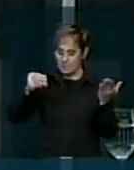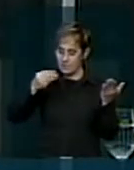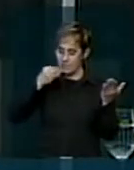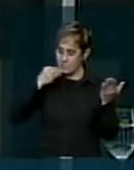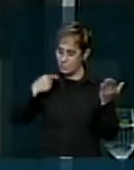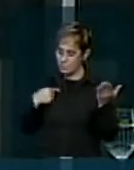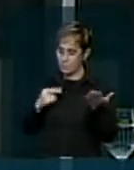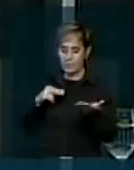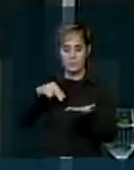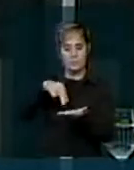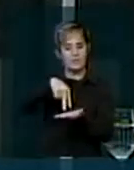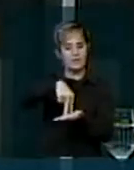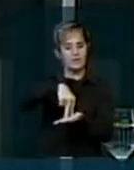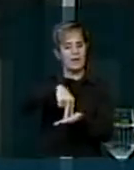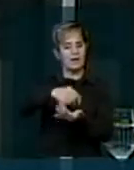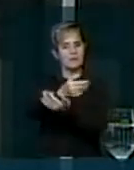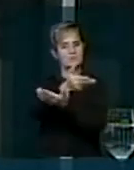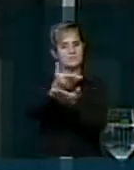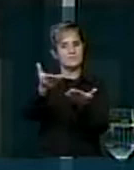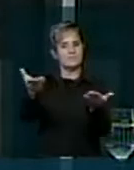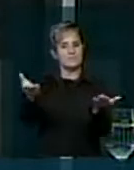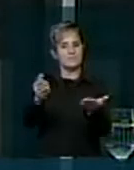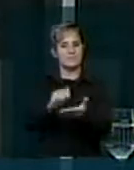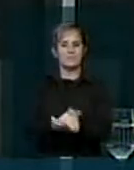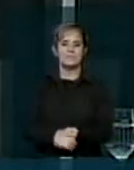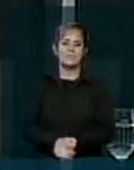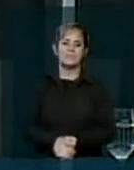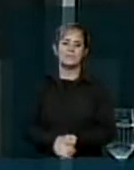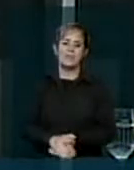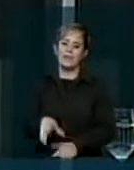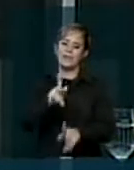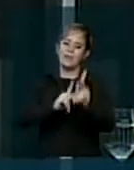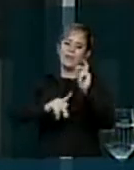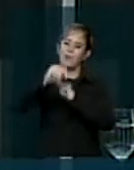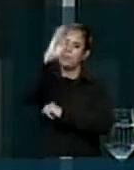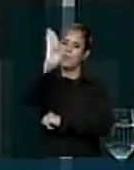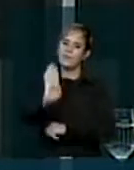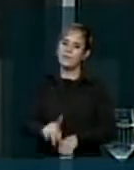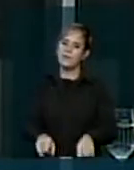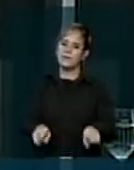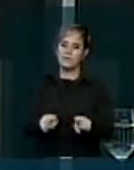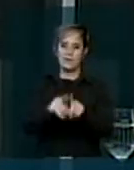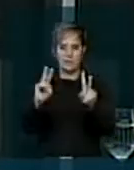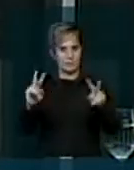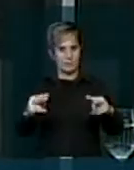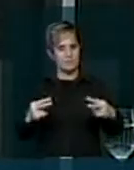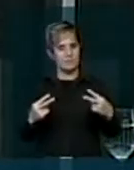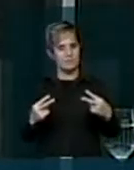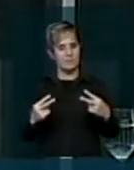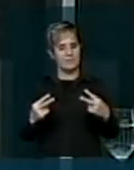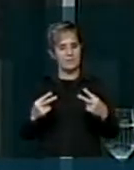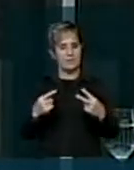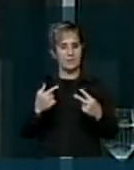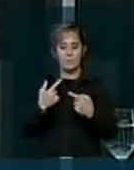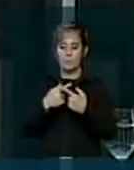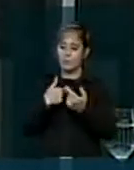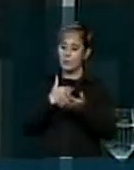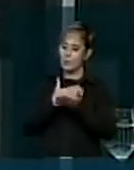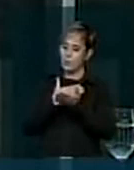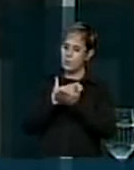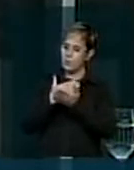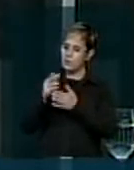colegas deputados, colegas deputadas, e ao povo brasileiro, que iniciei a